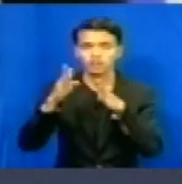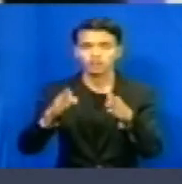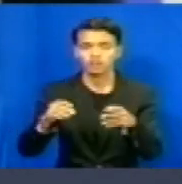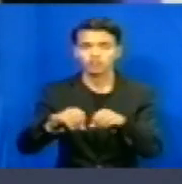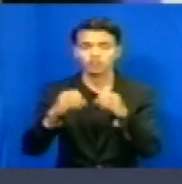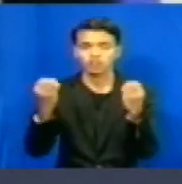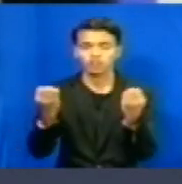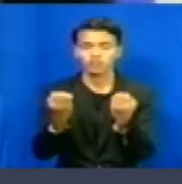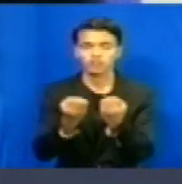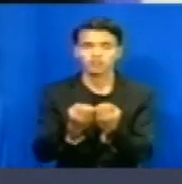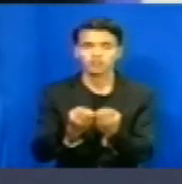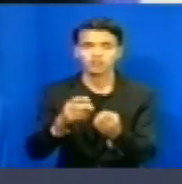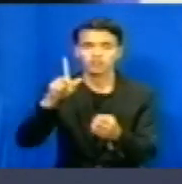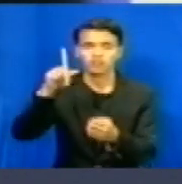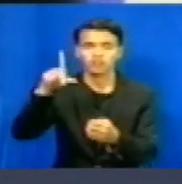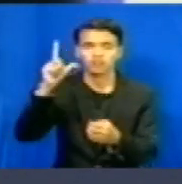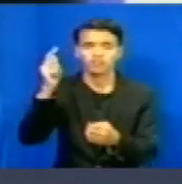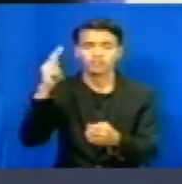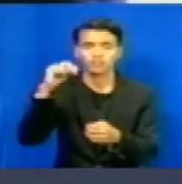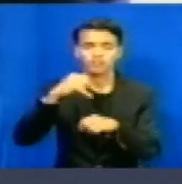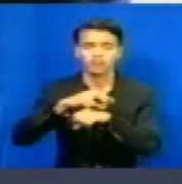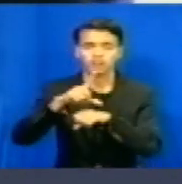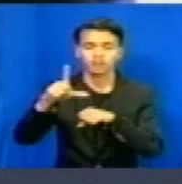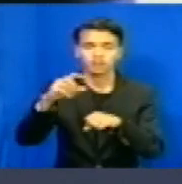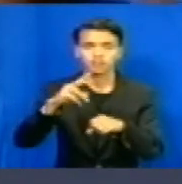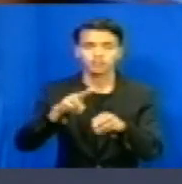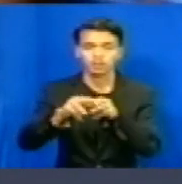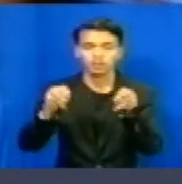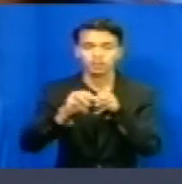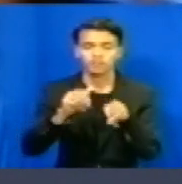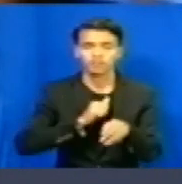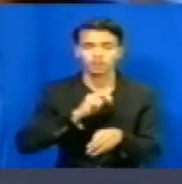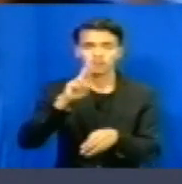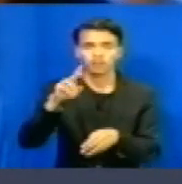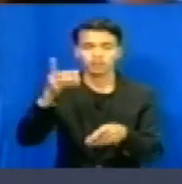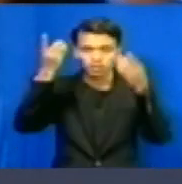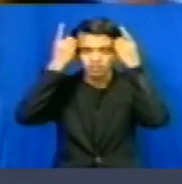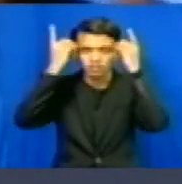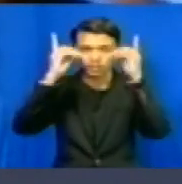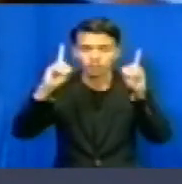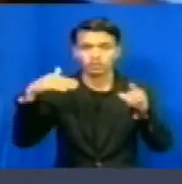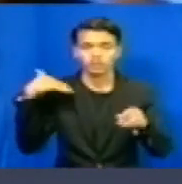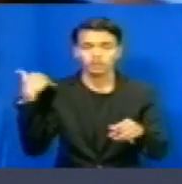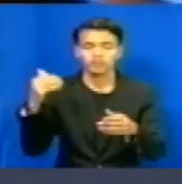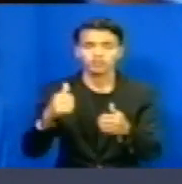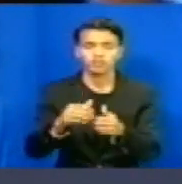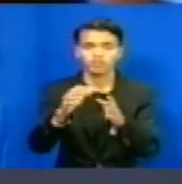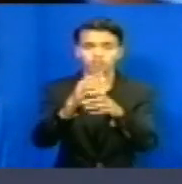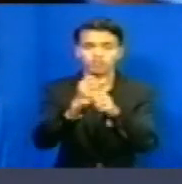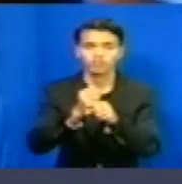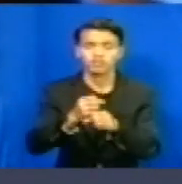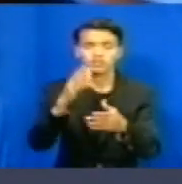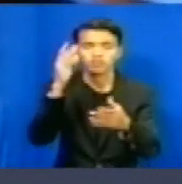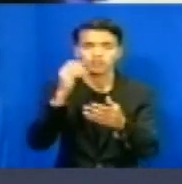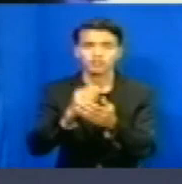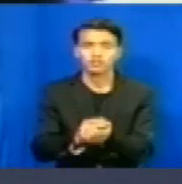Organização Não-Governamental Pleno Município Aileu, Ramalho Barreto Hateten, decisão de Befensa e da Foti se determina no futuro